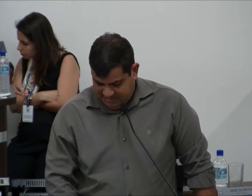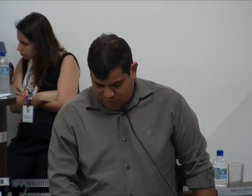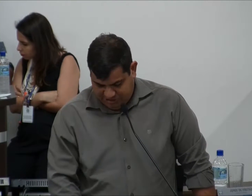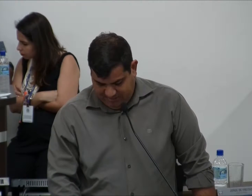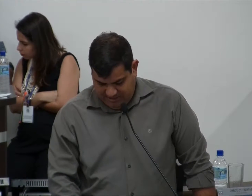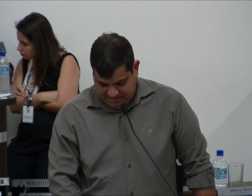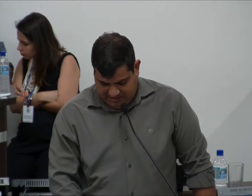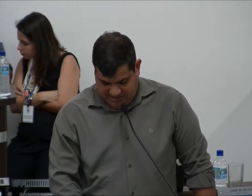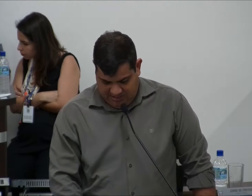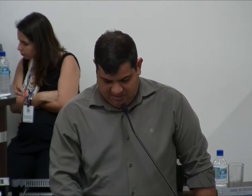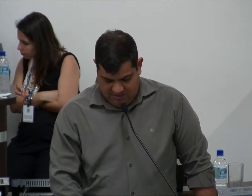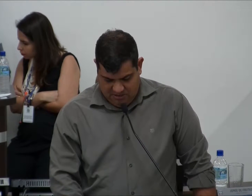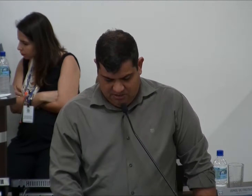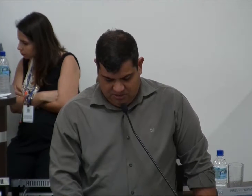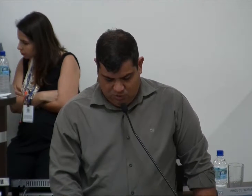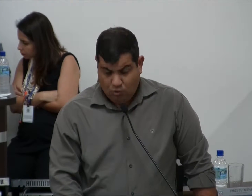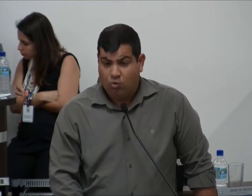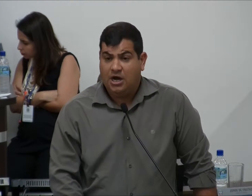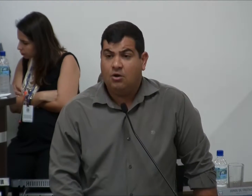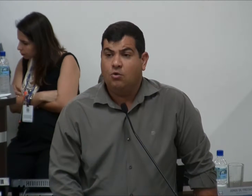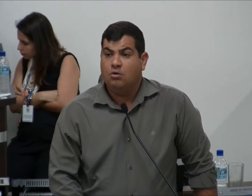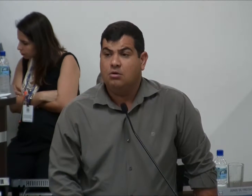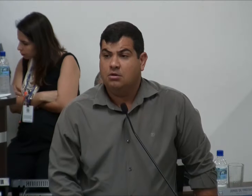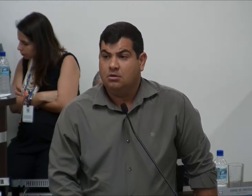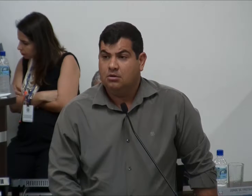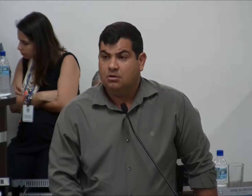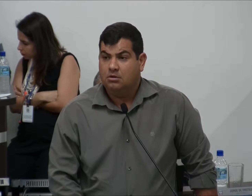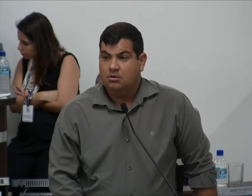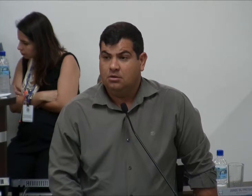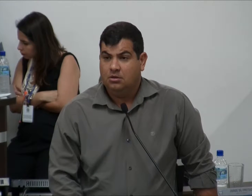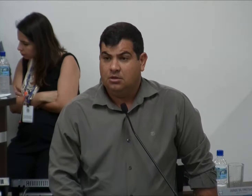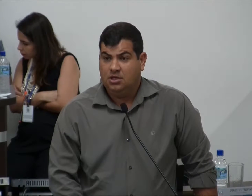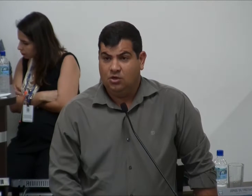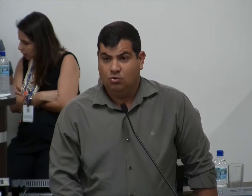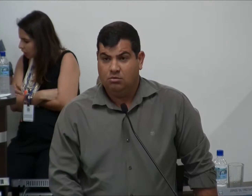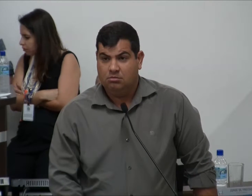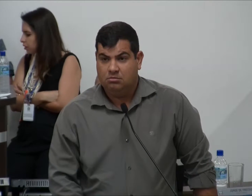sabe da responsabilidade que tem, o qual